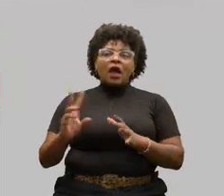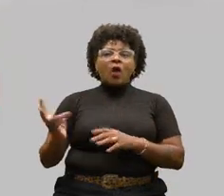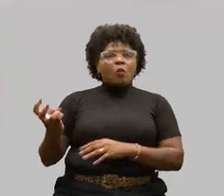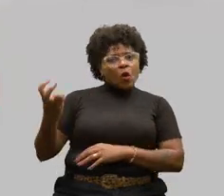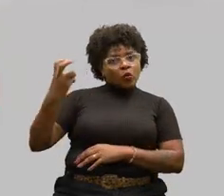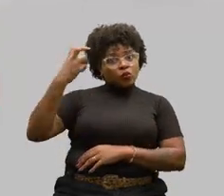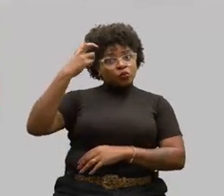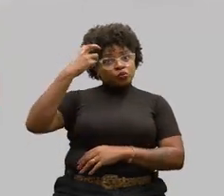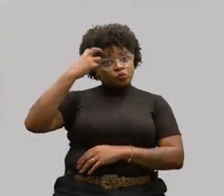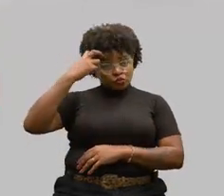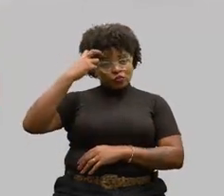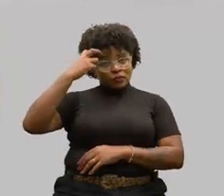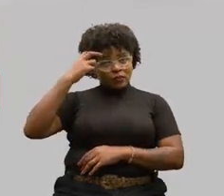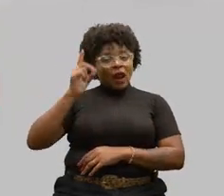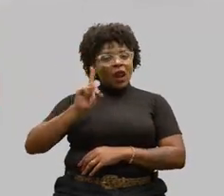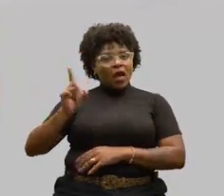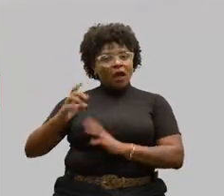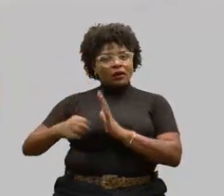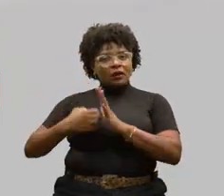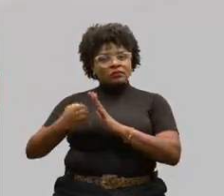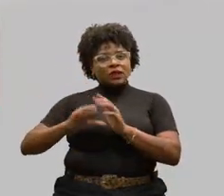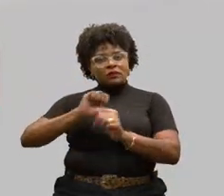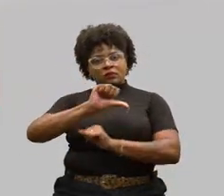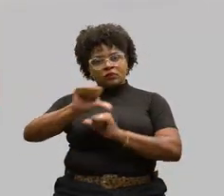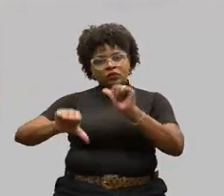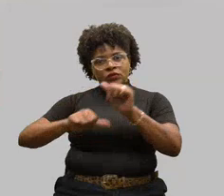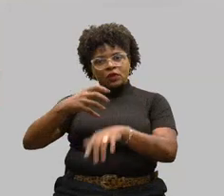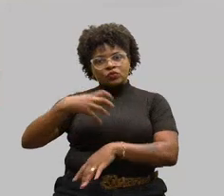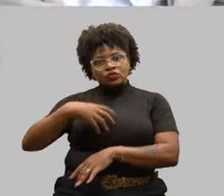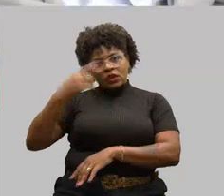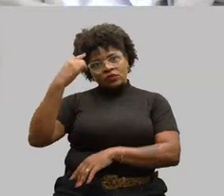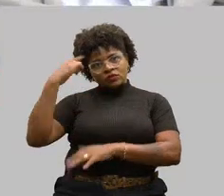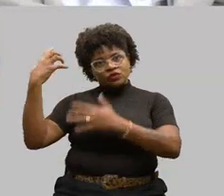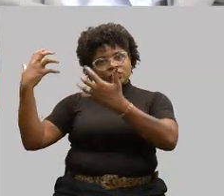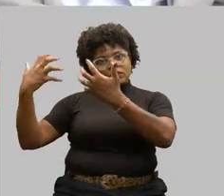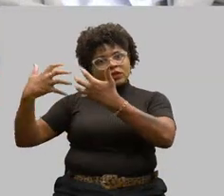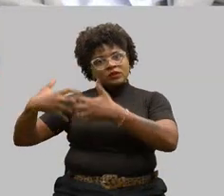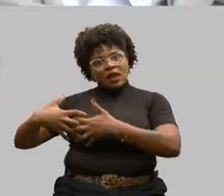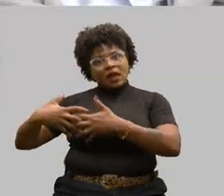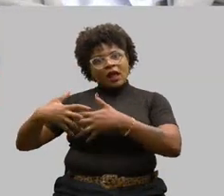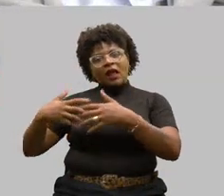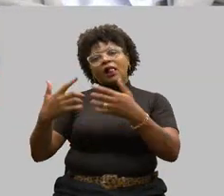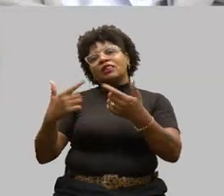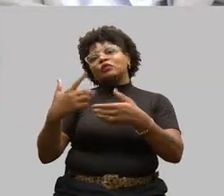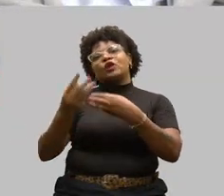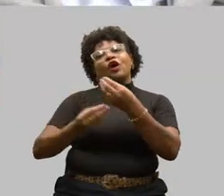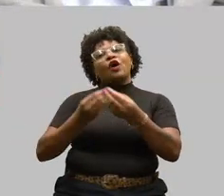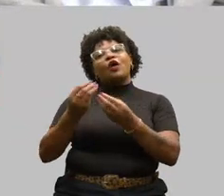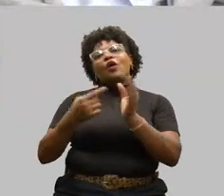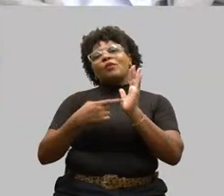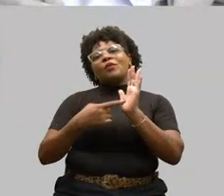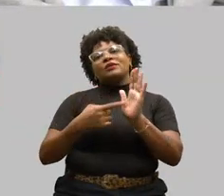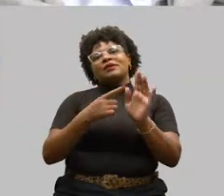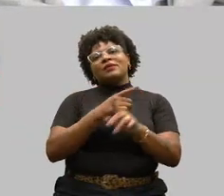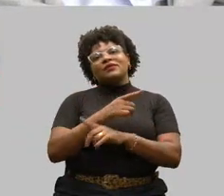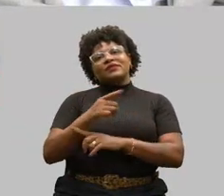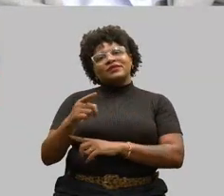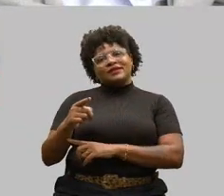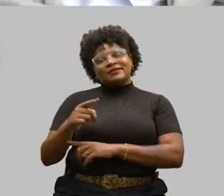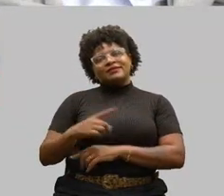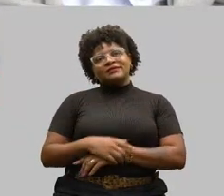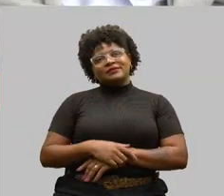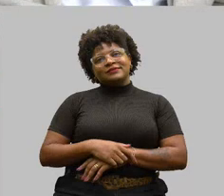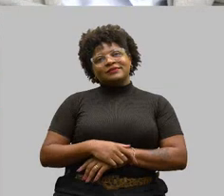a nossa forma de pensar isso é um resultado eu não consigo tangibilizar isso mas eu consigo observar eu consigo ver